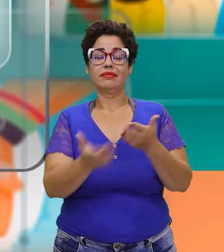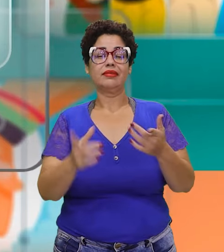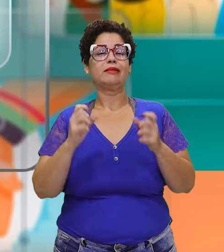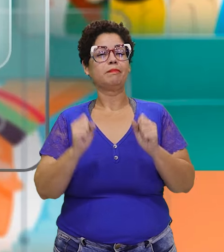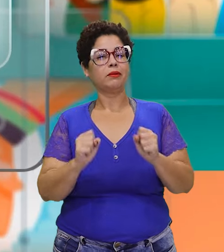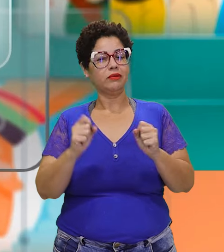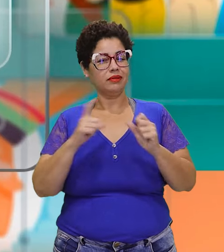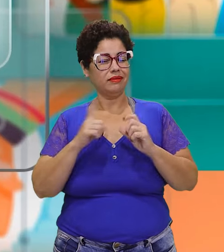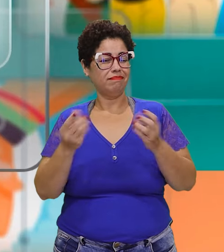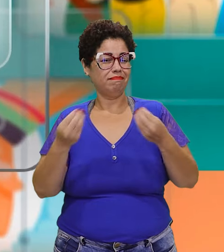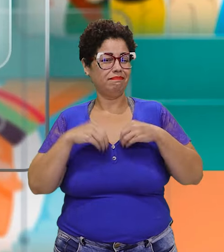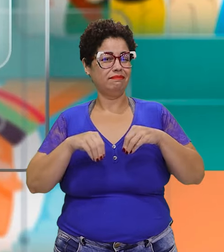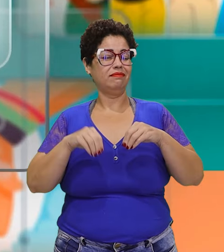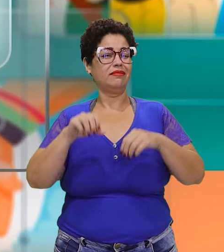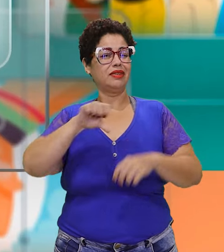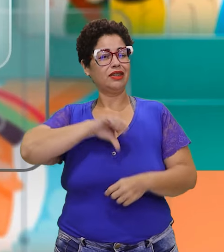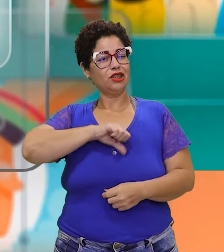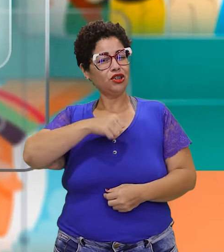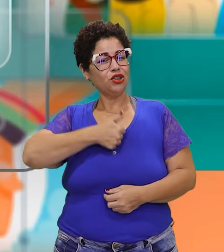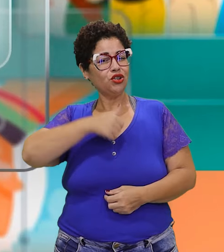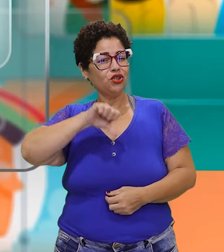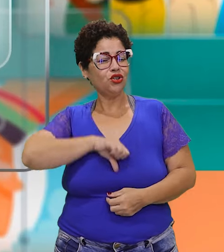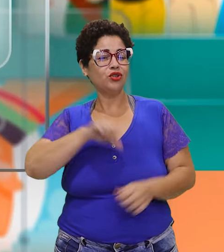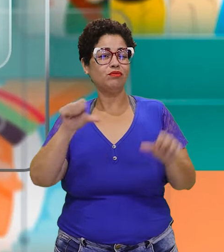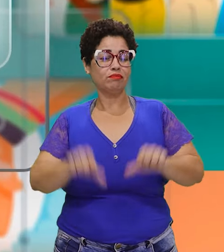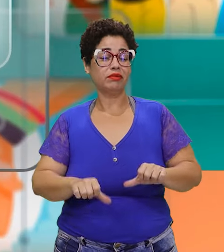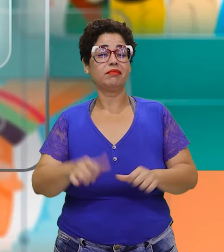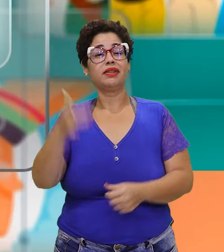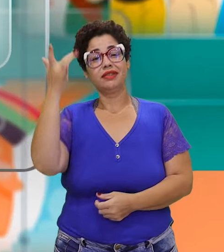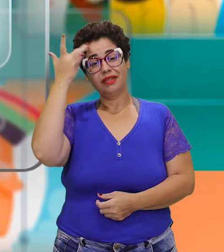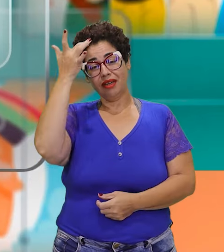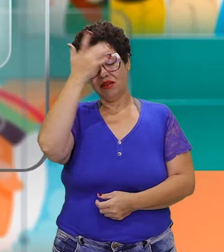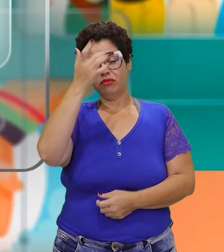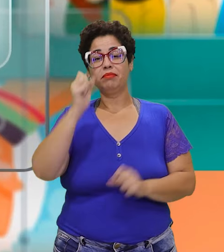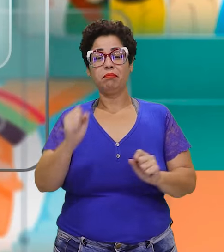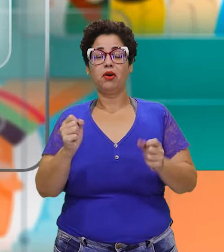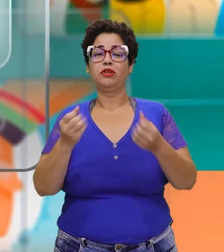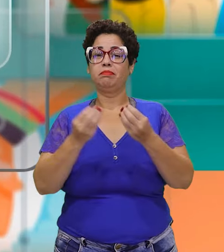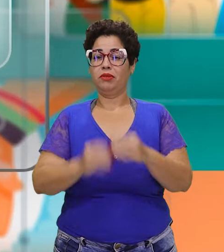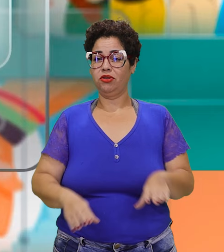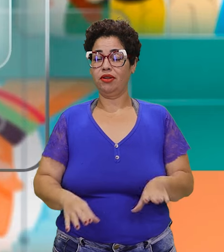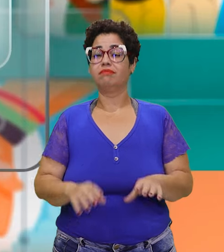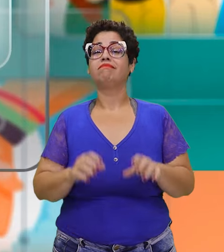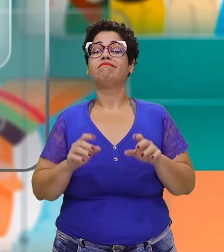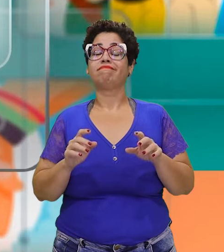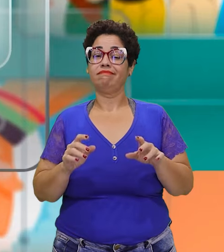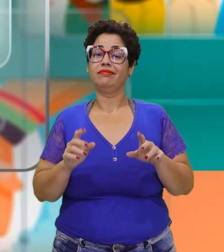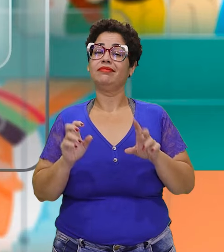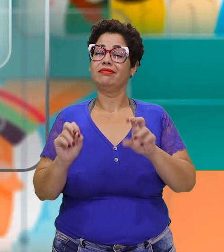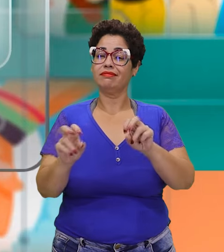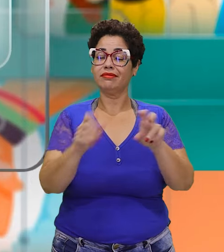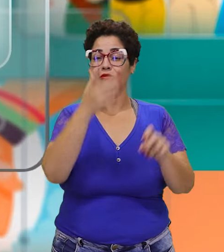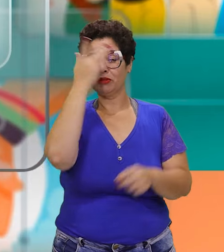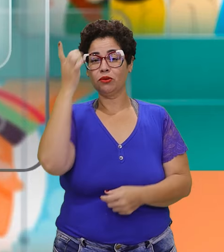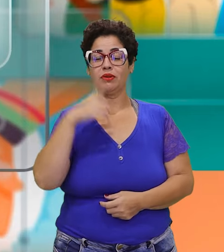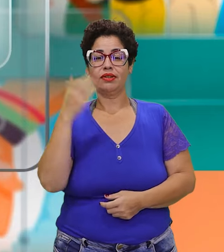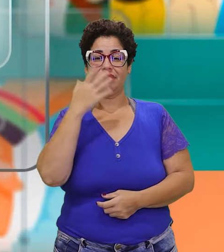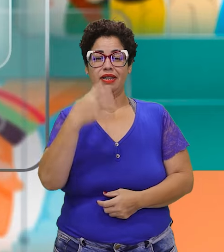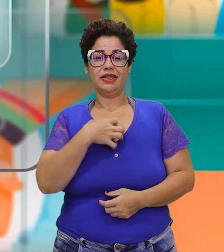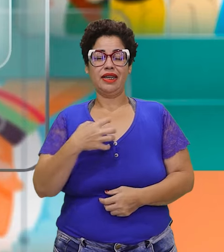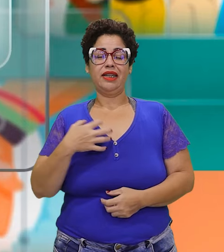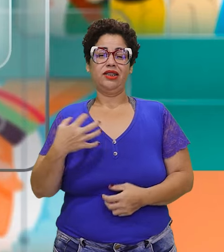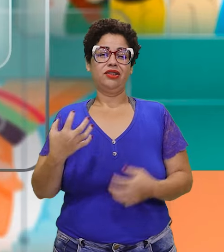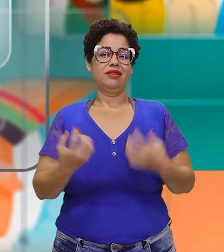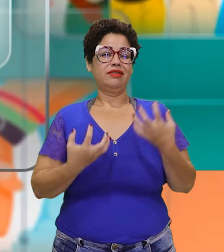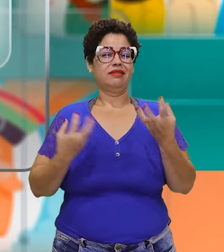tem um impacto profundo na autoestima e na saúde mental do indivíduo. É comum que pessoas cegas enfrentem